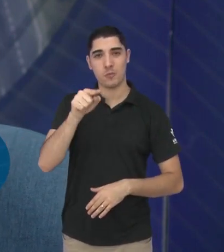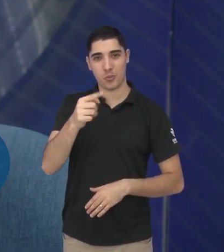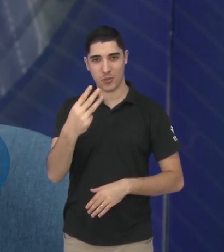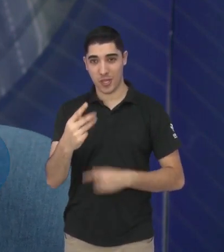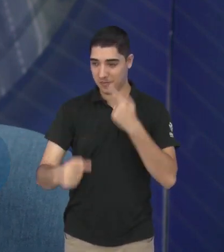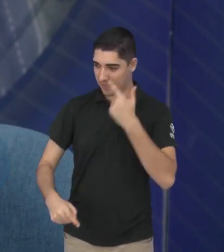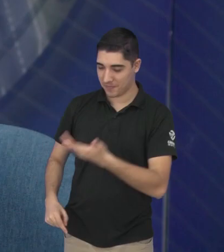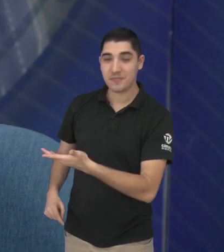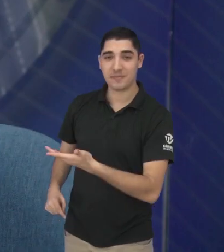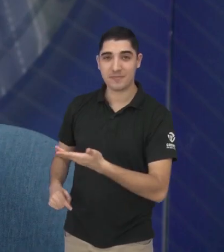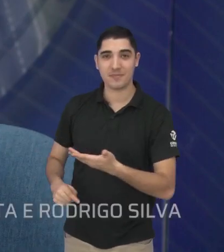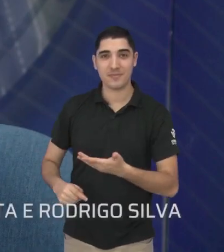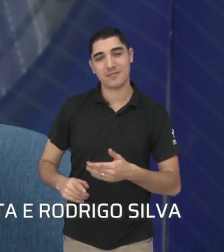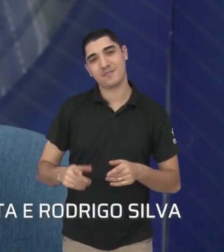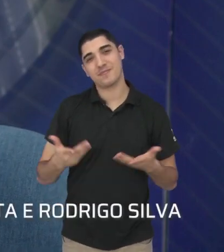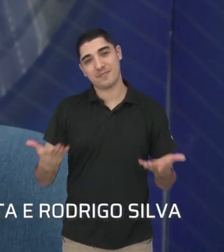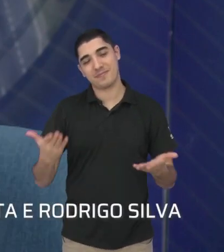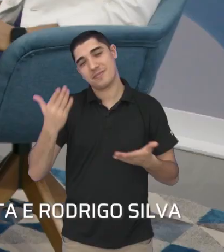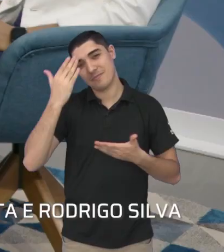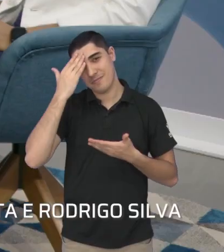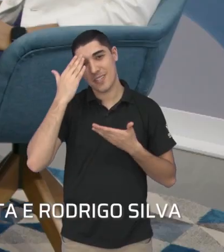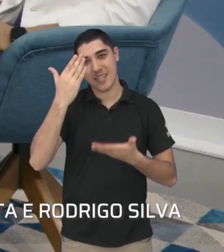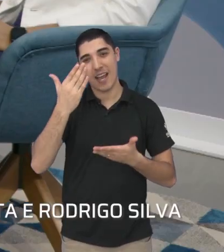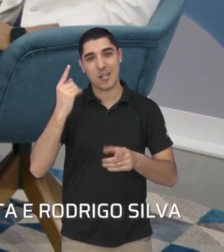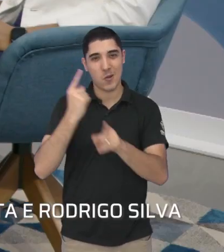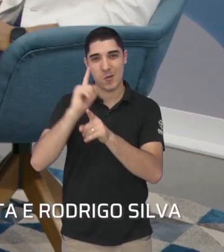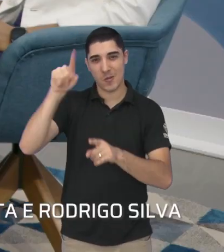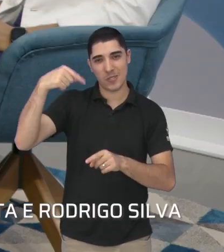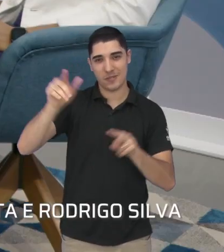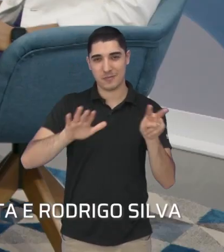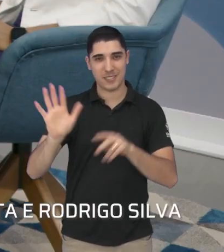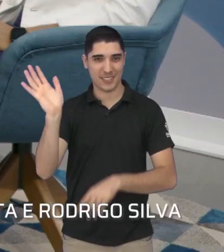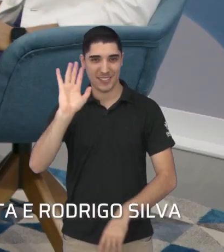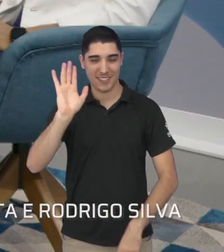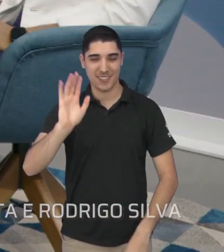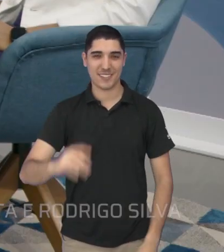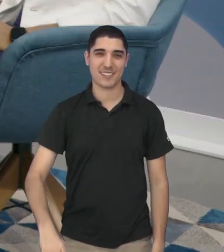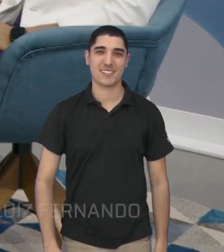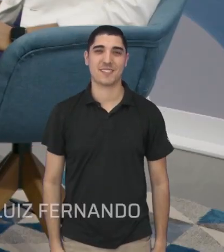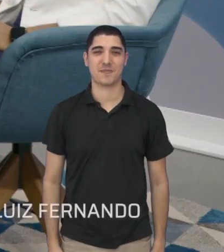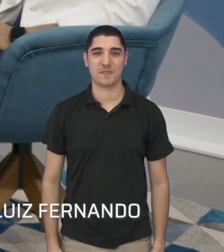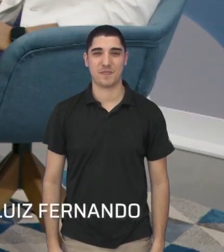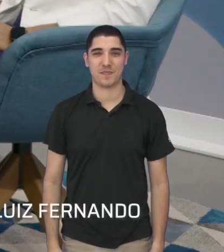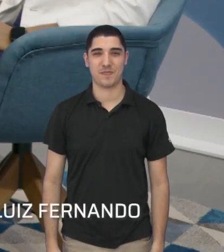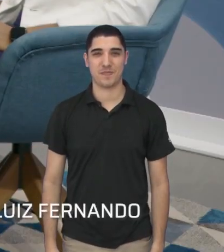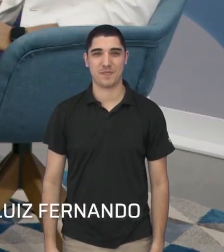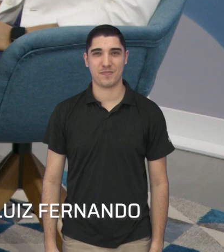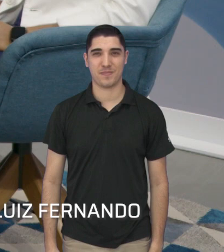12.3. Nos acompanhe por lá também. É isso, até semana que vem. Tchau, tchau!